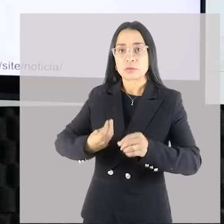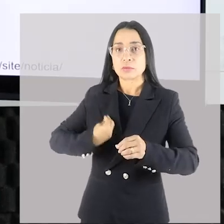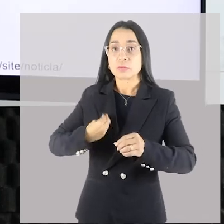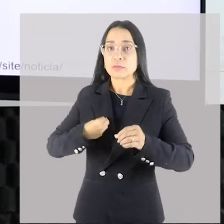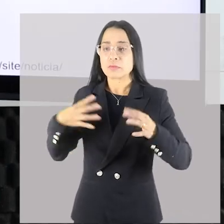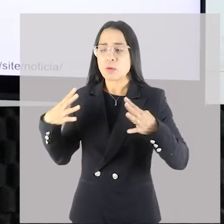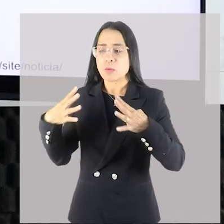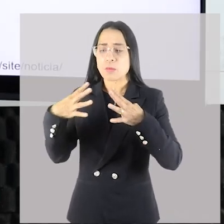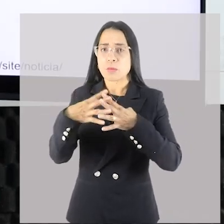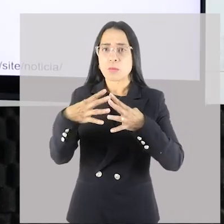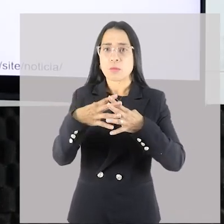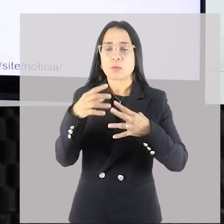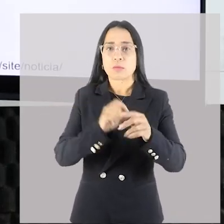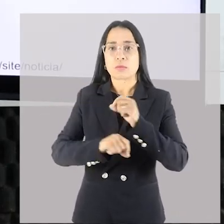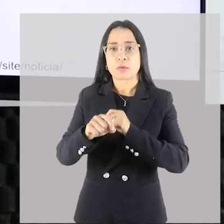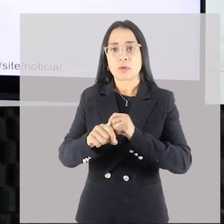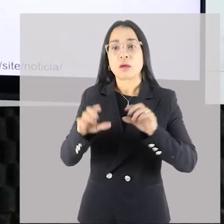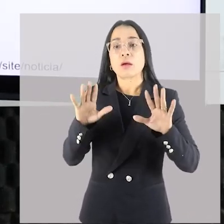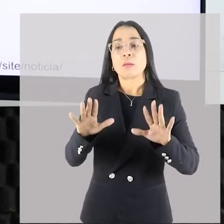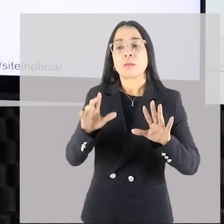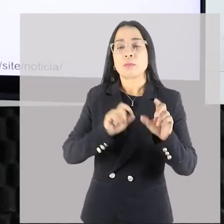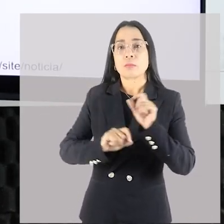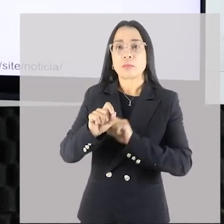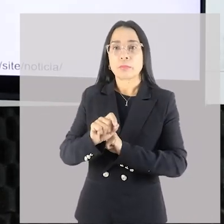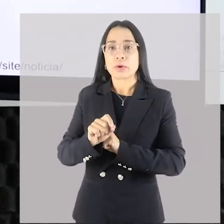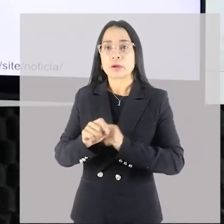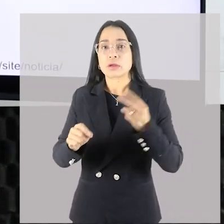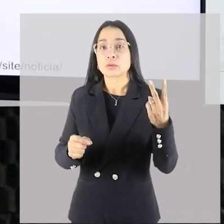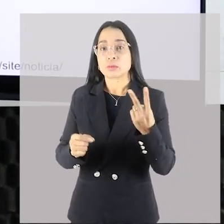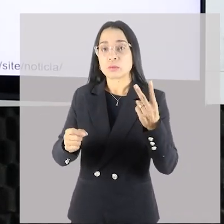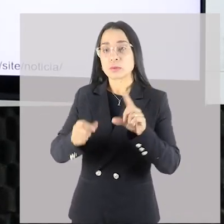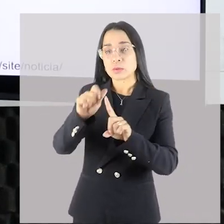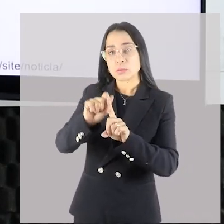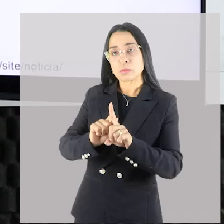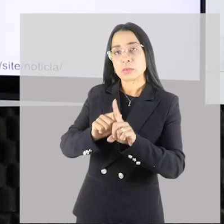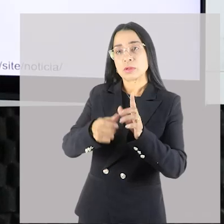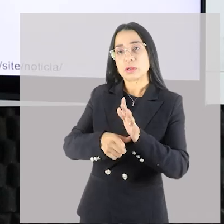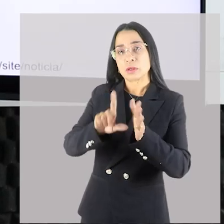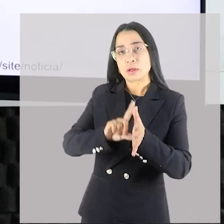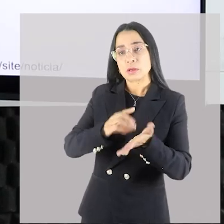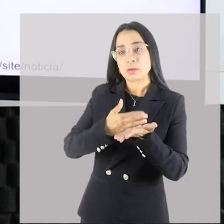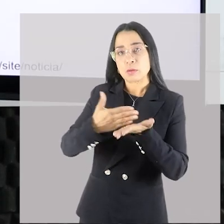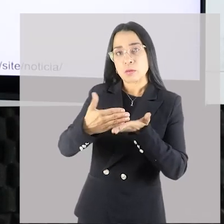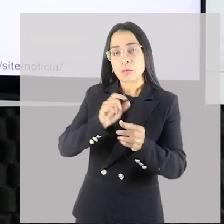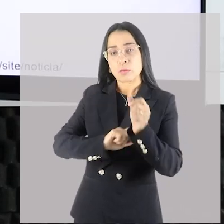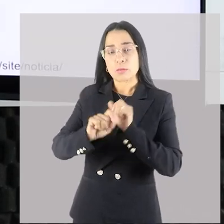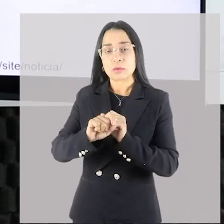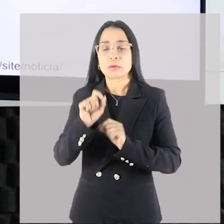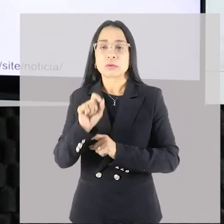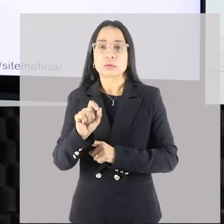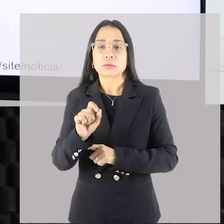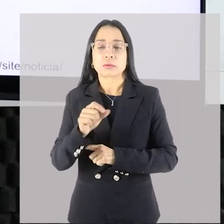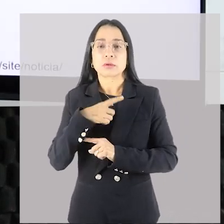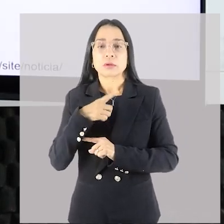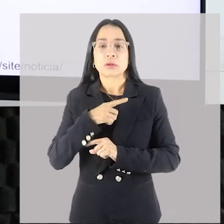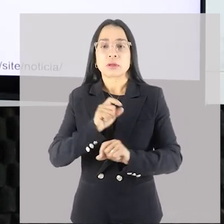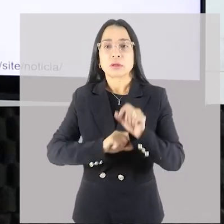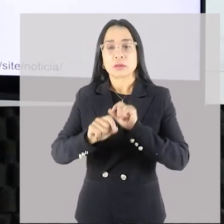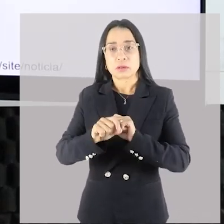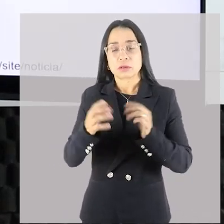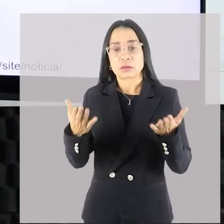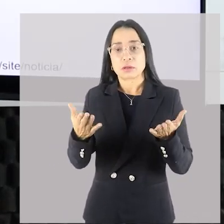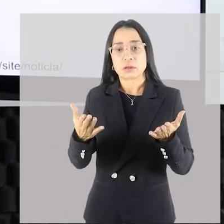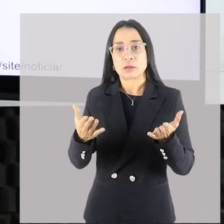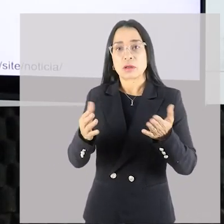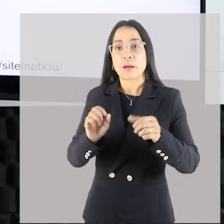bastante confrontos. Porém, 2 meses antes de ser iniciados os jogos, era dado